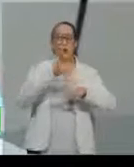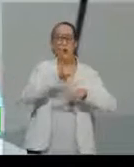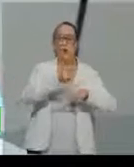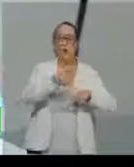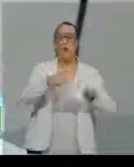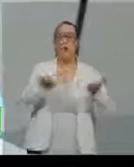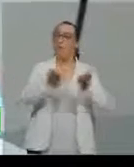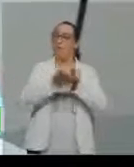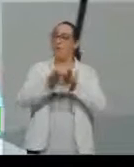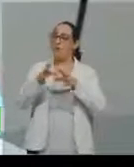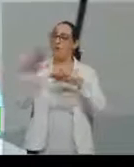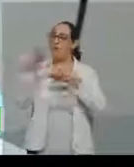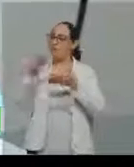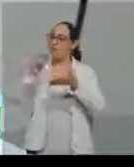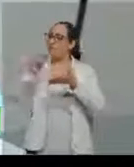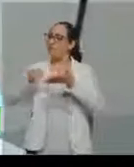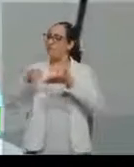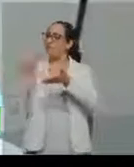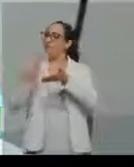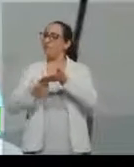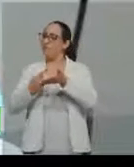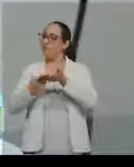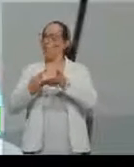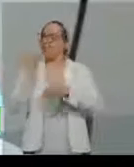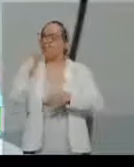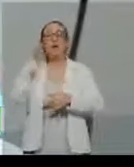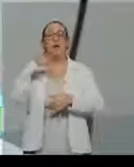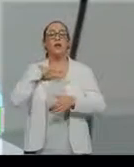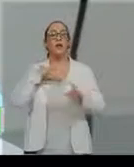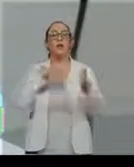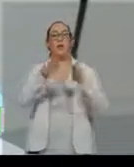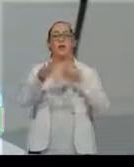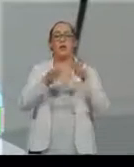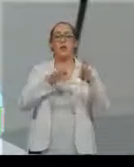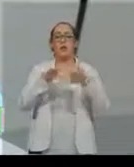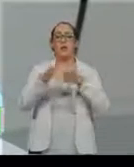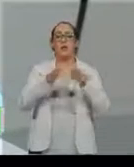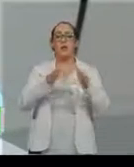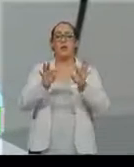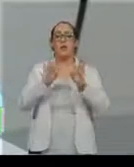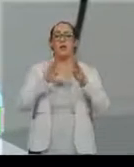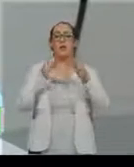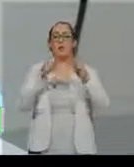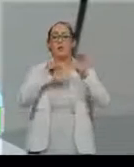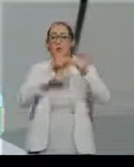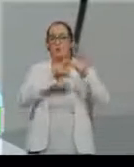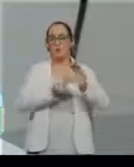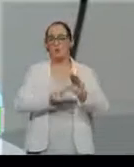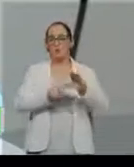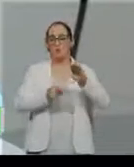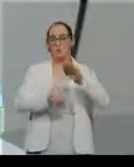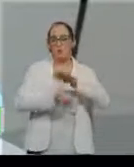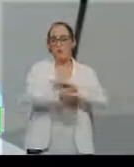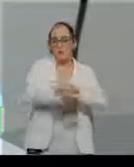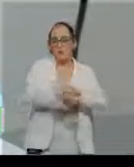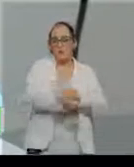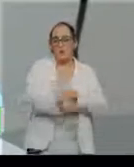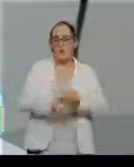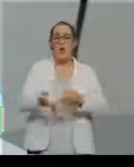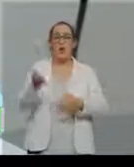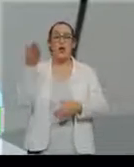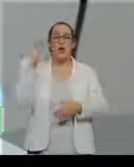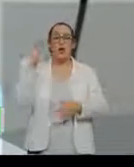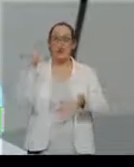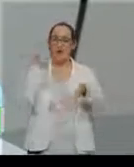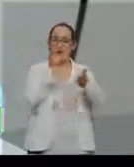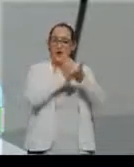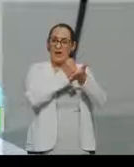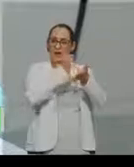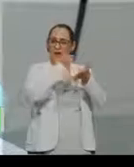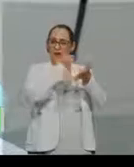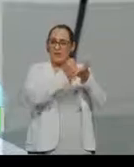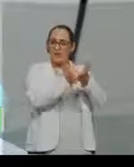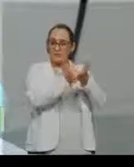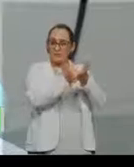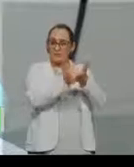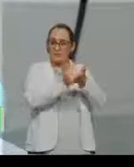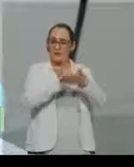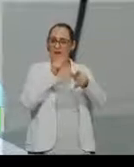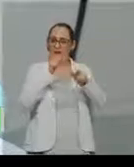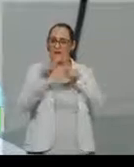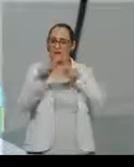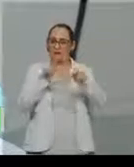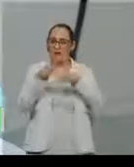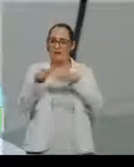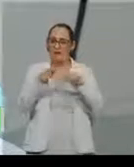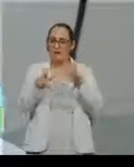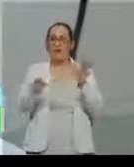esses benefícios. Eu até comentei na aula que tinha um texto, né, na carteira de trabalho inicial que falava que pela carteira de trabalho podia-se